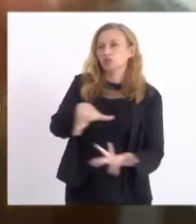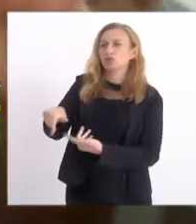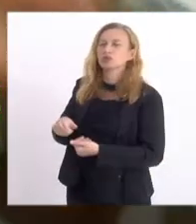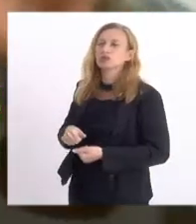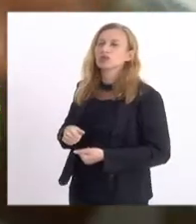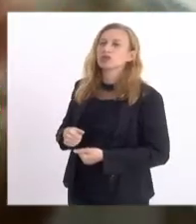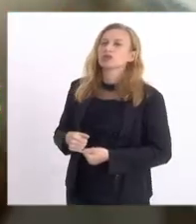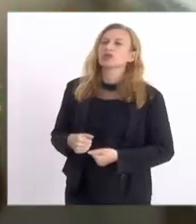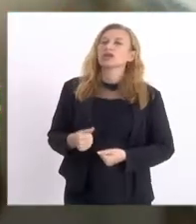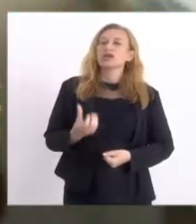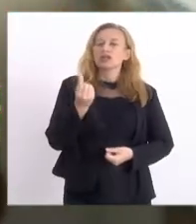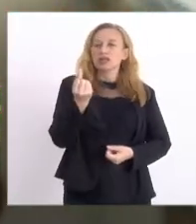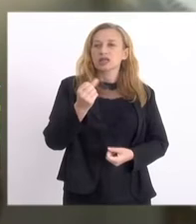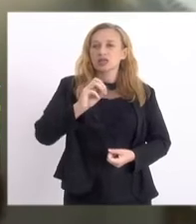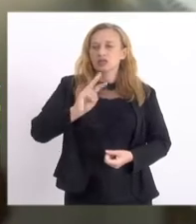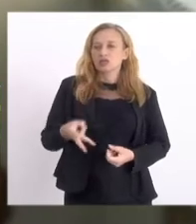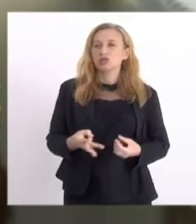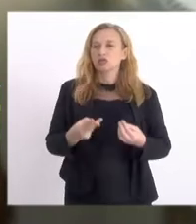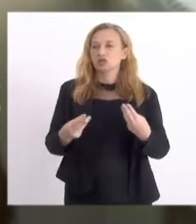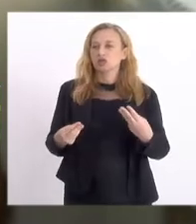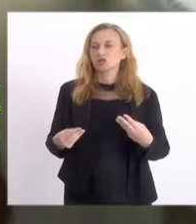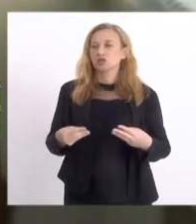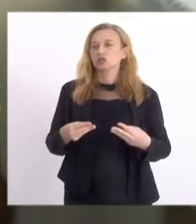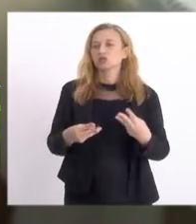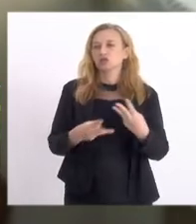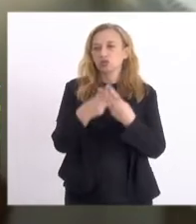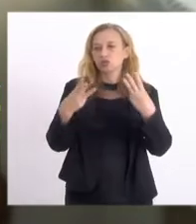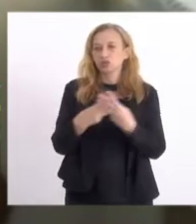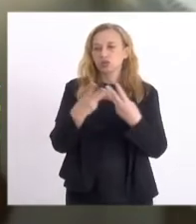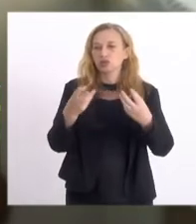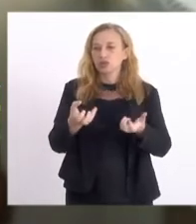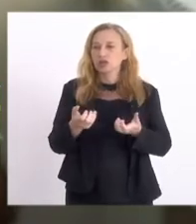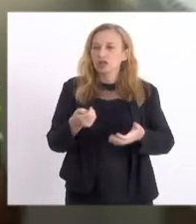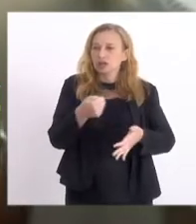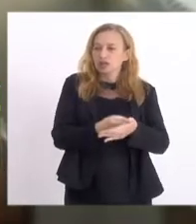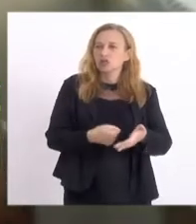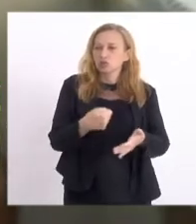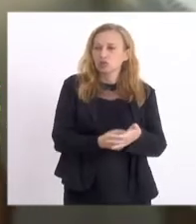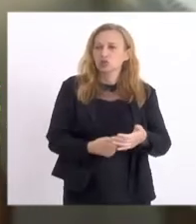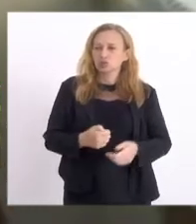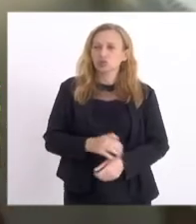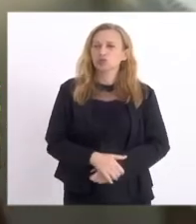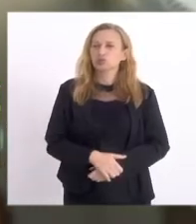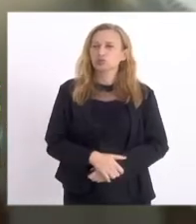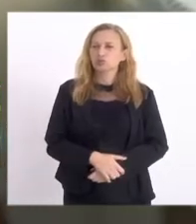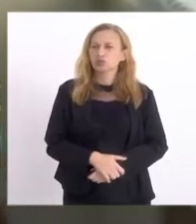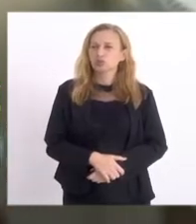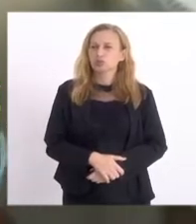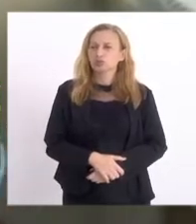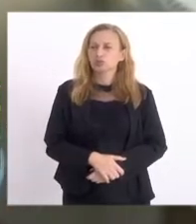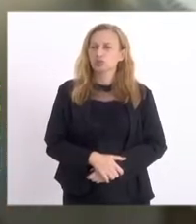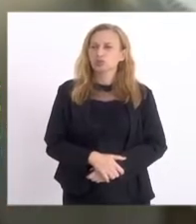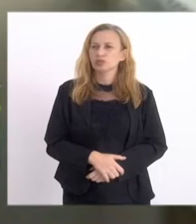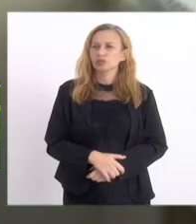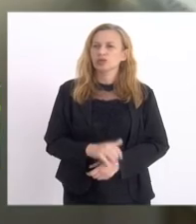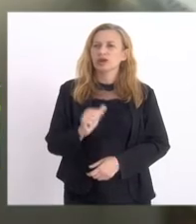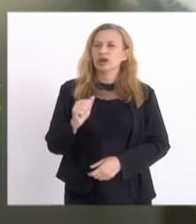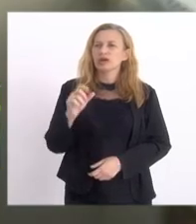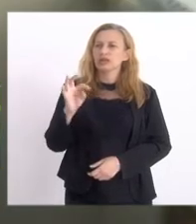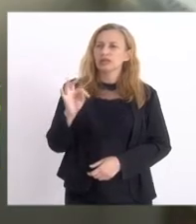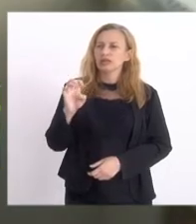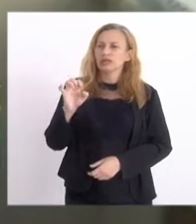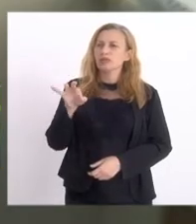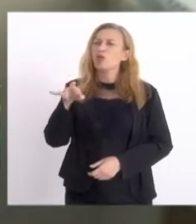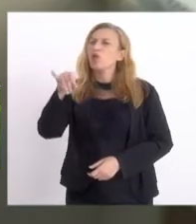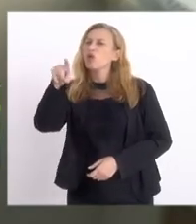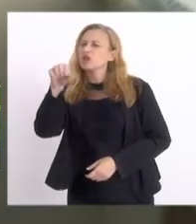judeus. Então, se a gente quer fazer essa luta, e aí a terminologia é que me parece,